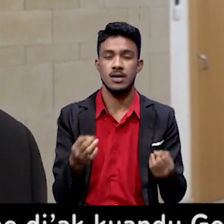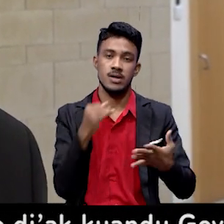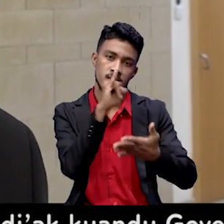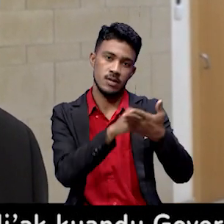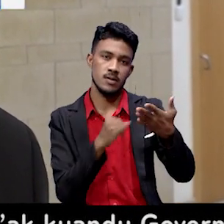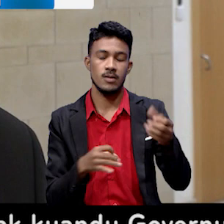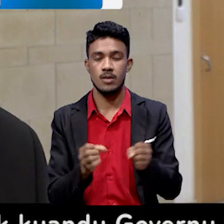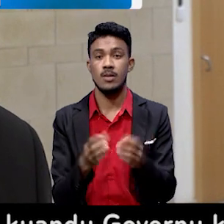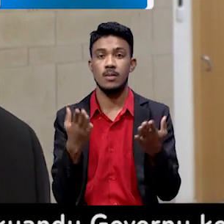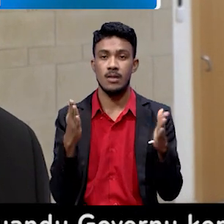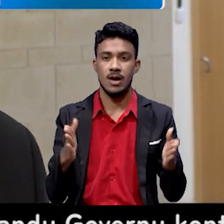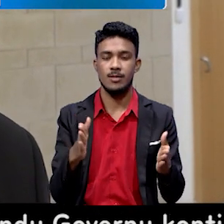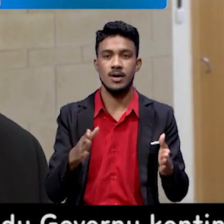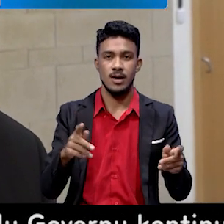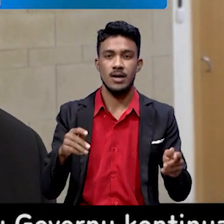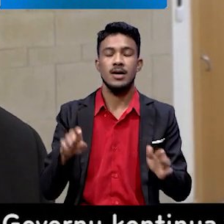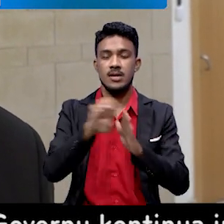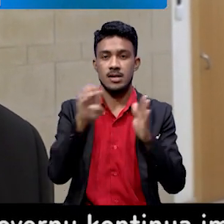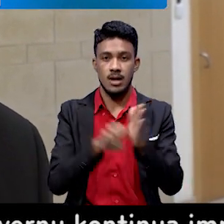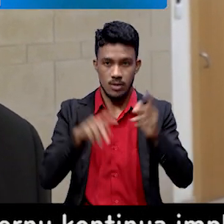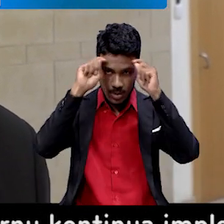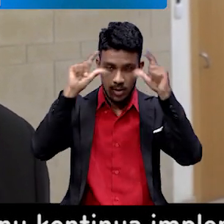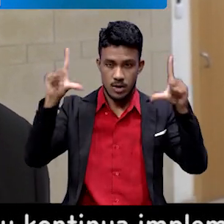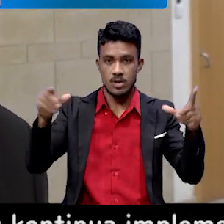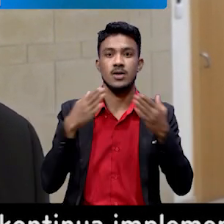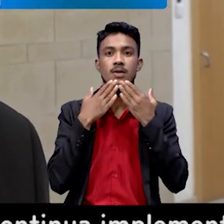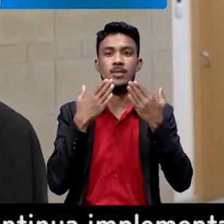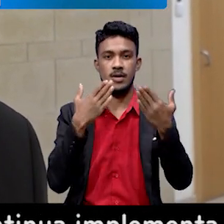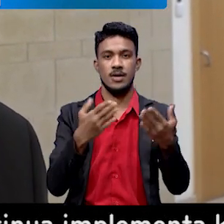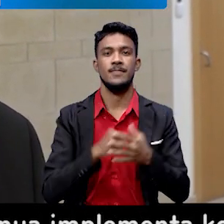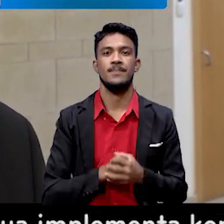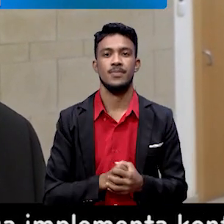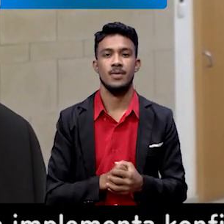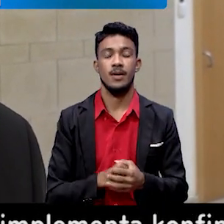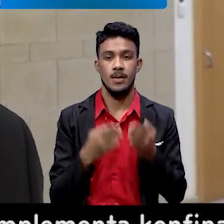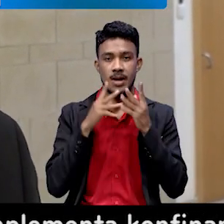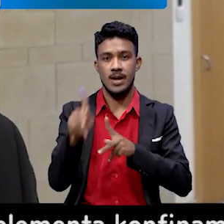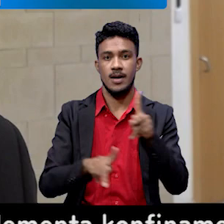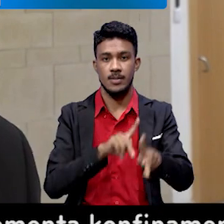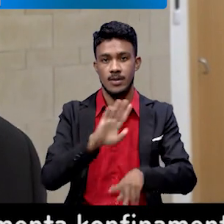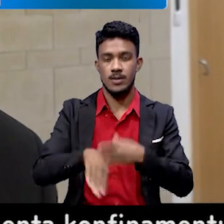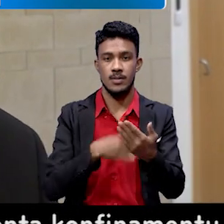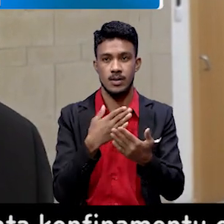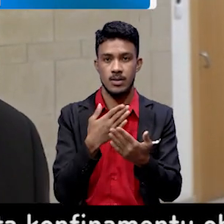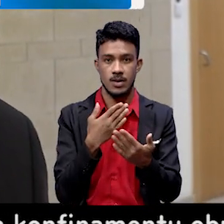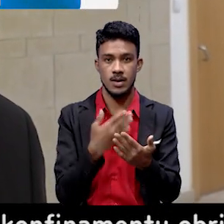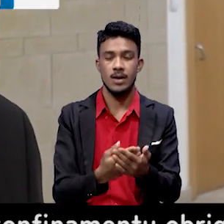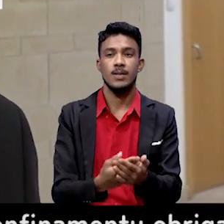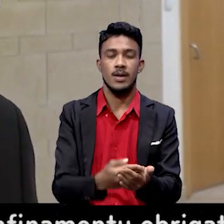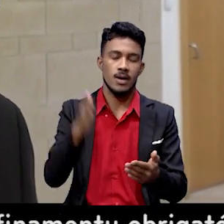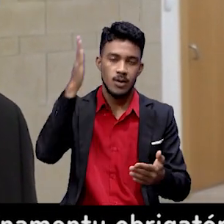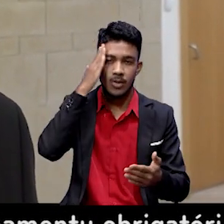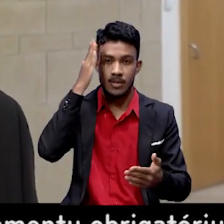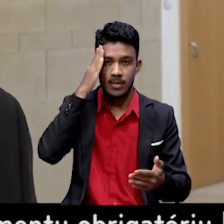do estado de emergência por isso mais uma vez o meu grande apreço por todos apps todas essas consumo de condolências em